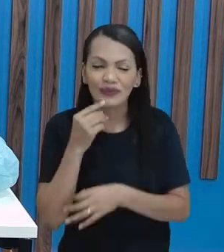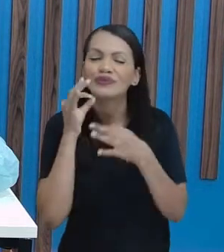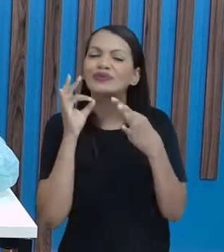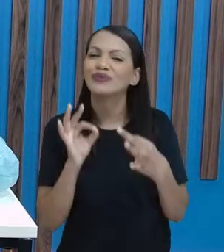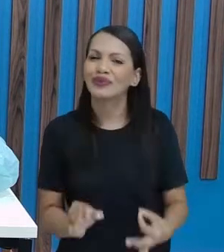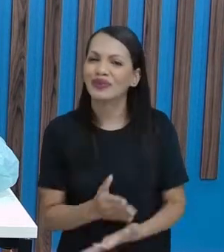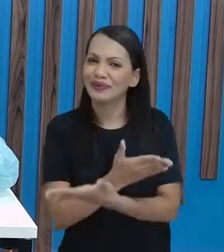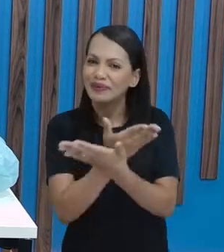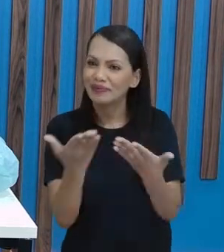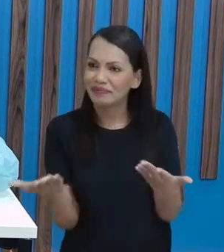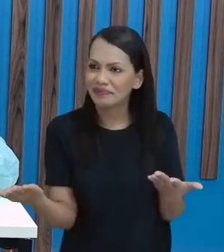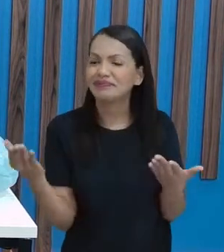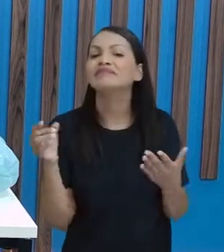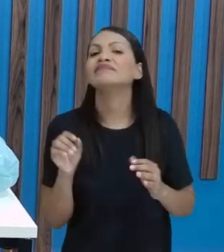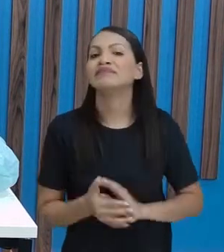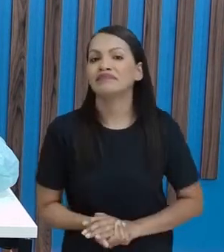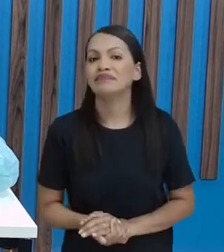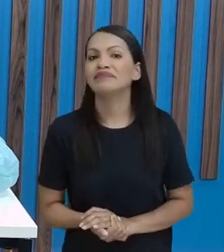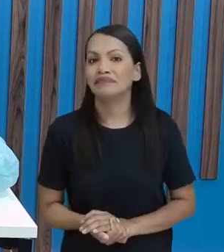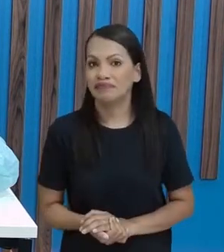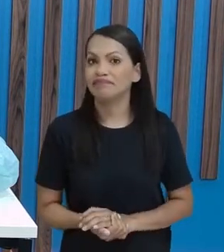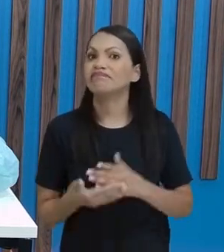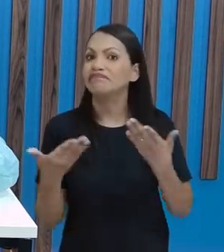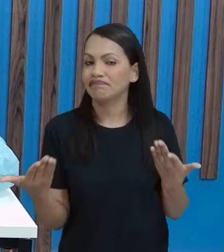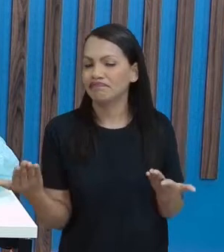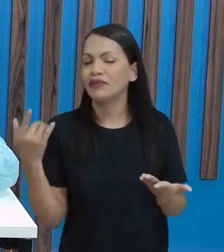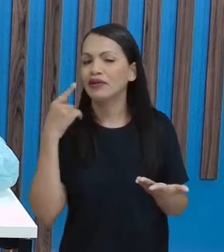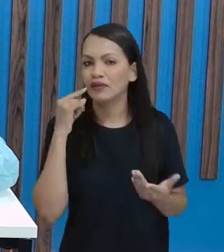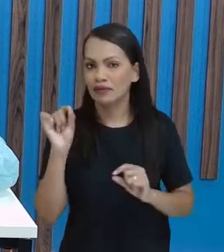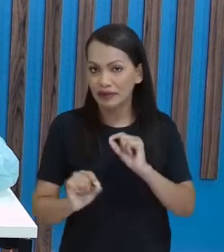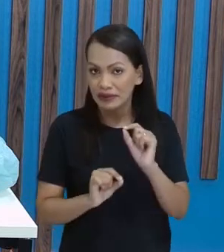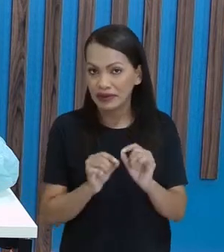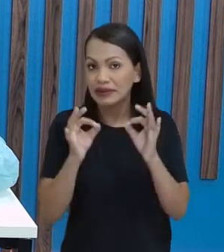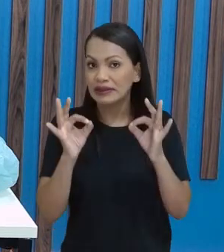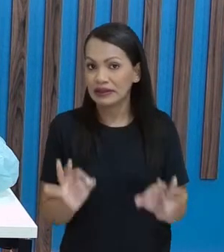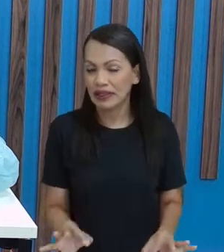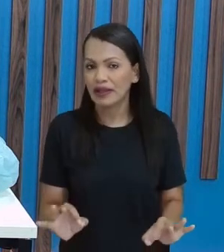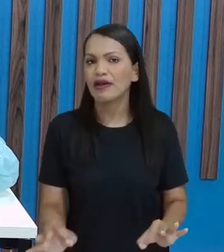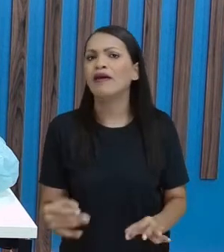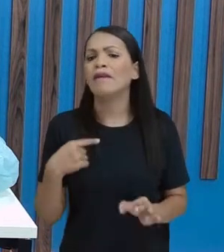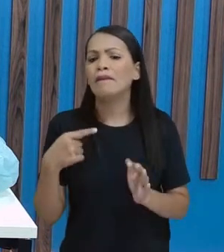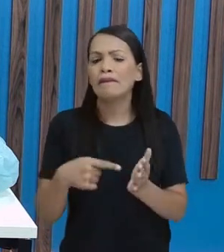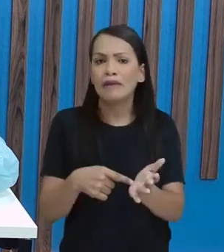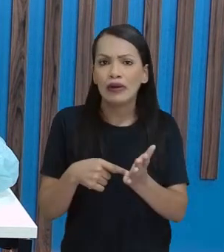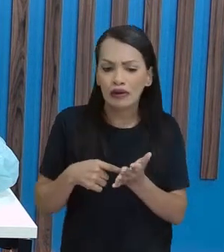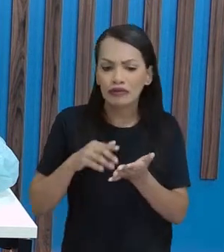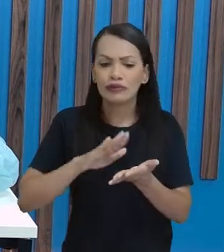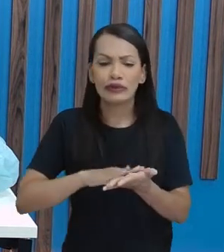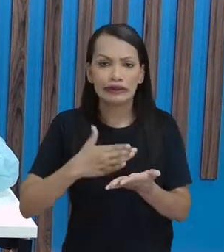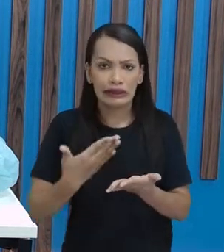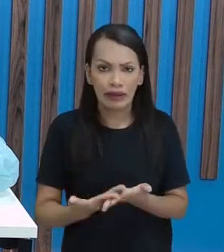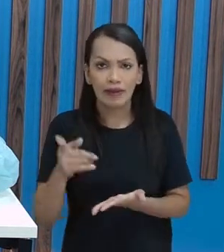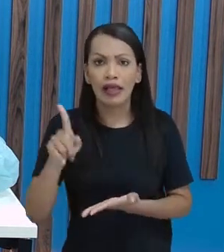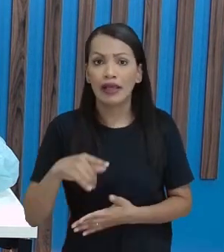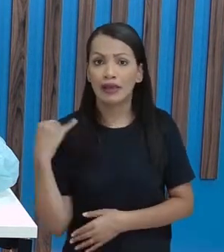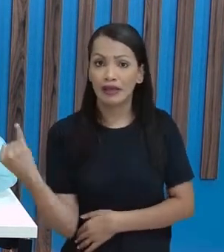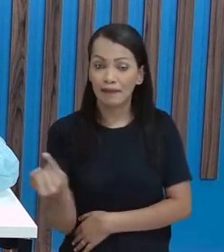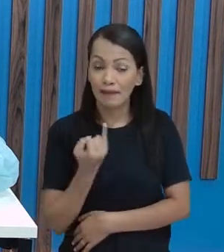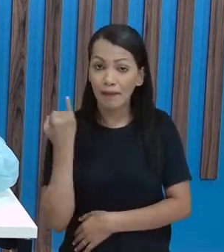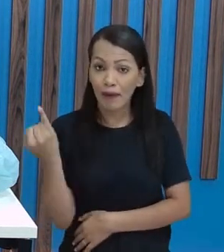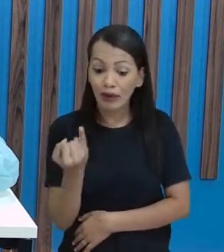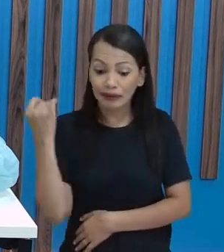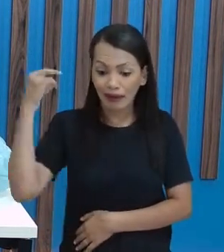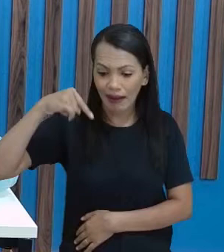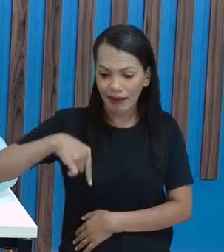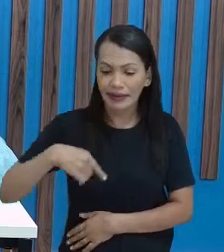alunos, independente da deficiência que possua, tá certo? A presença do intérprete de Libras é muito importante nas